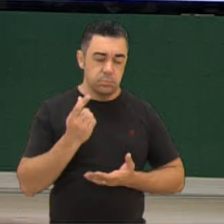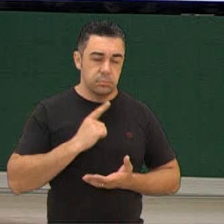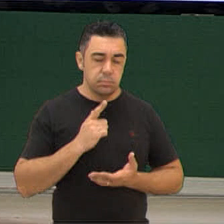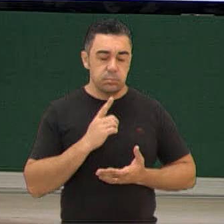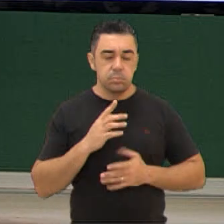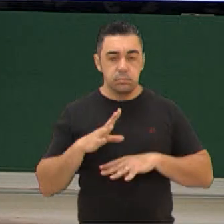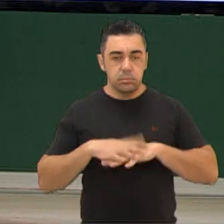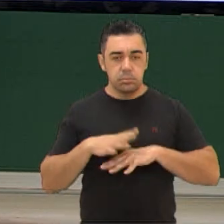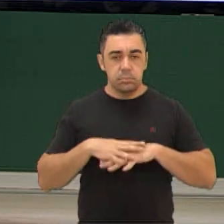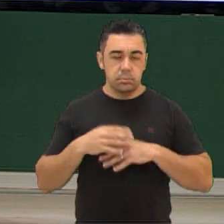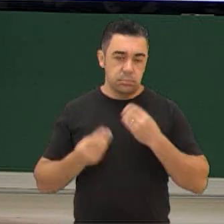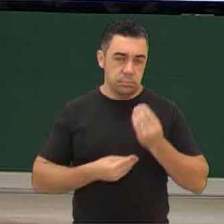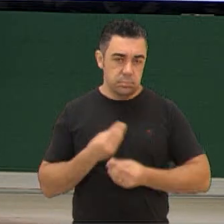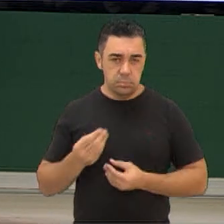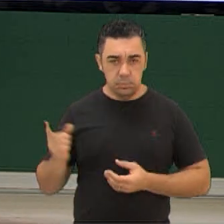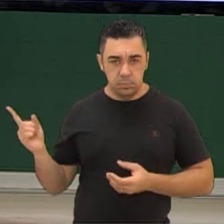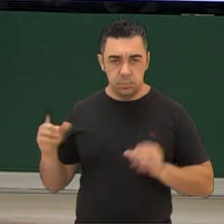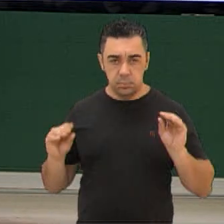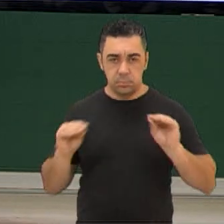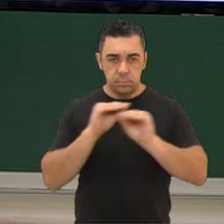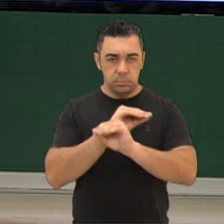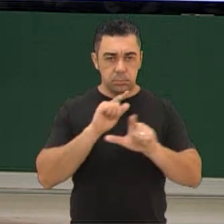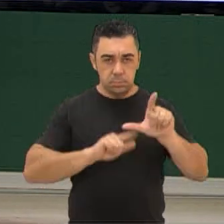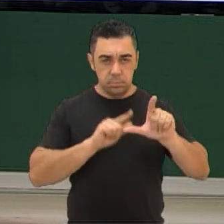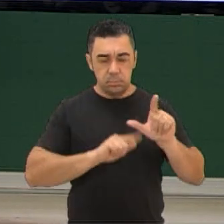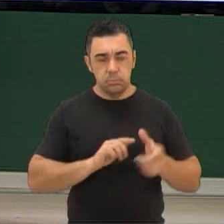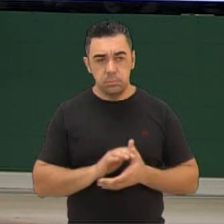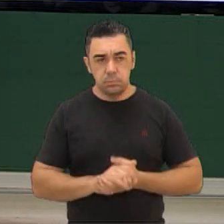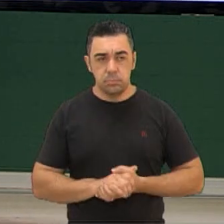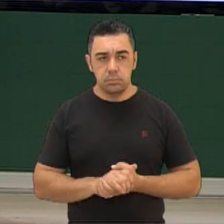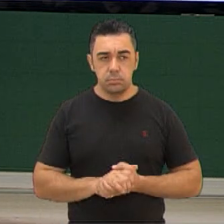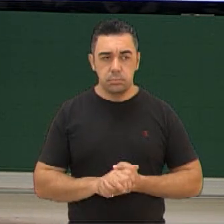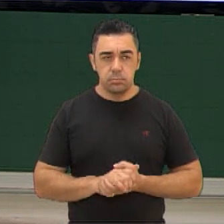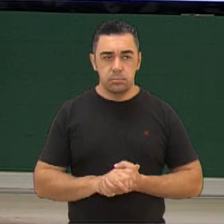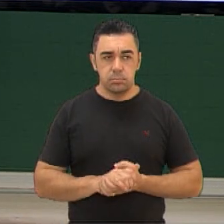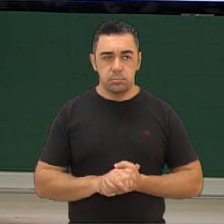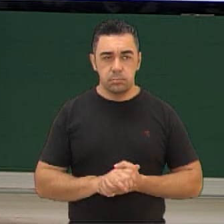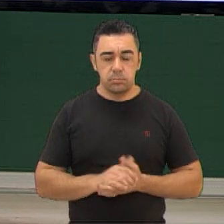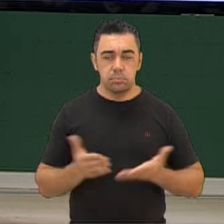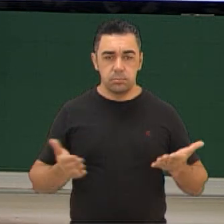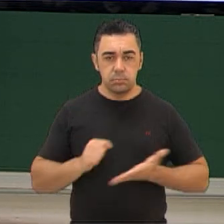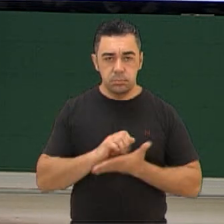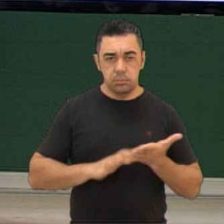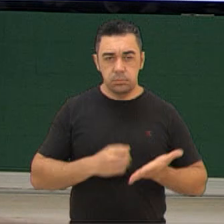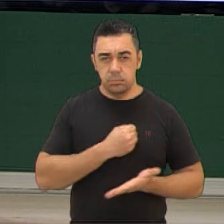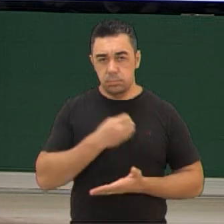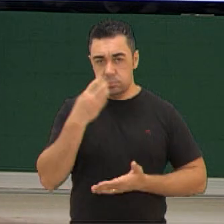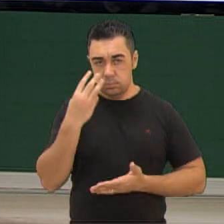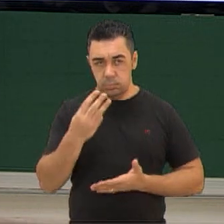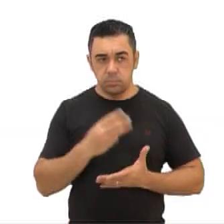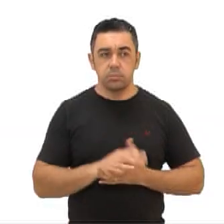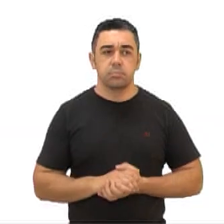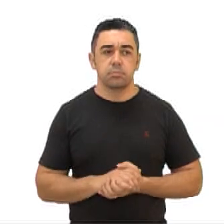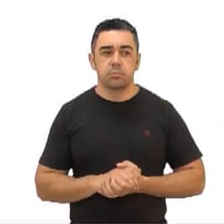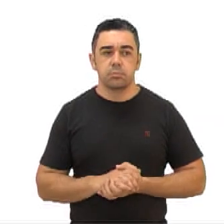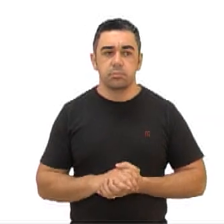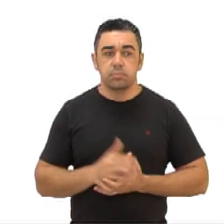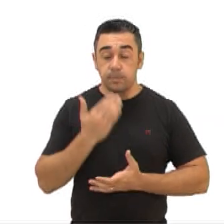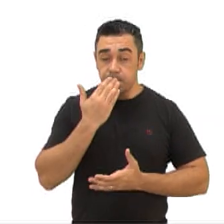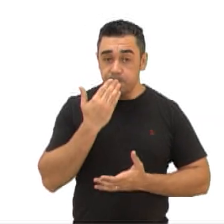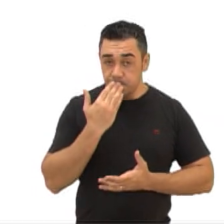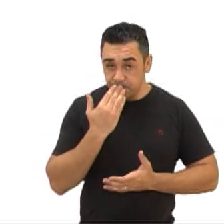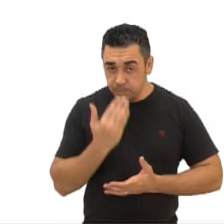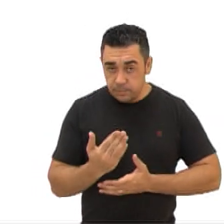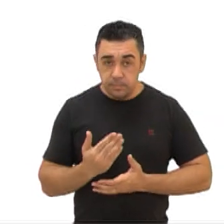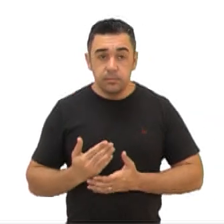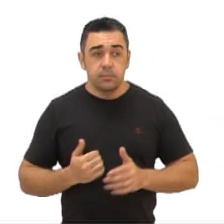simbologia matemática, a expressão necessária. No exercício 3, ele pede para que